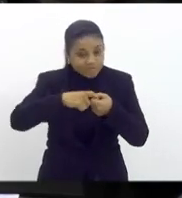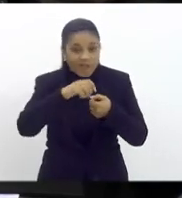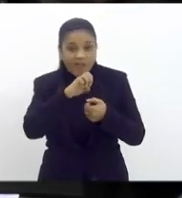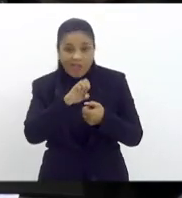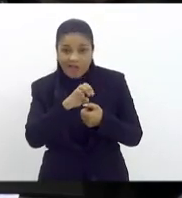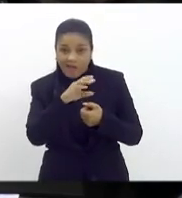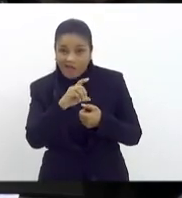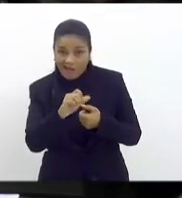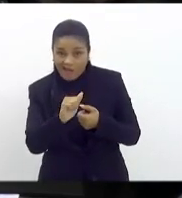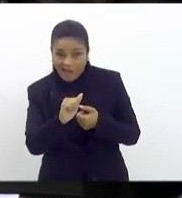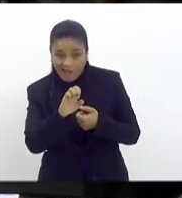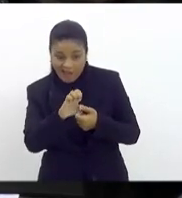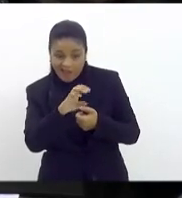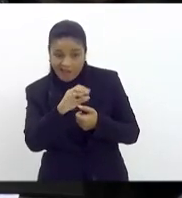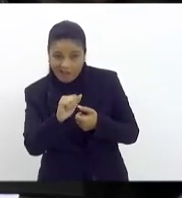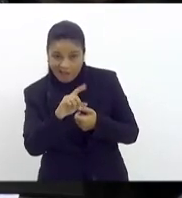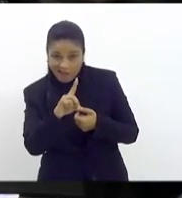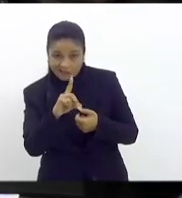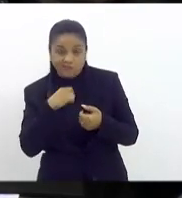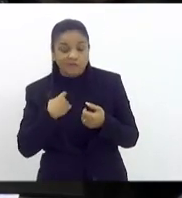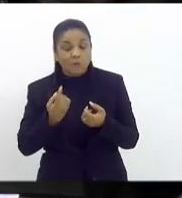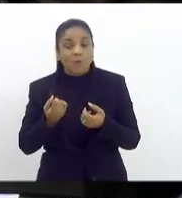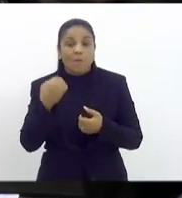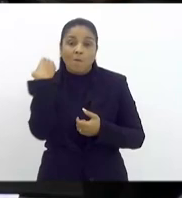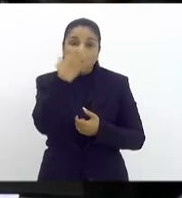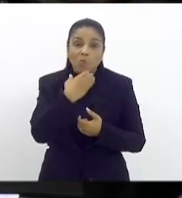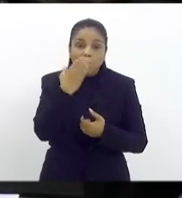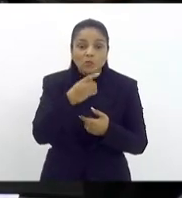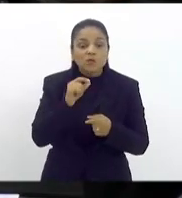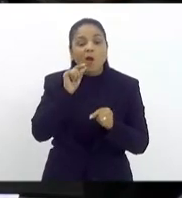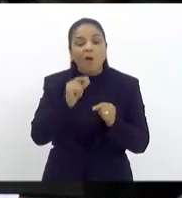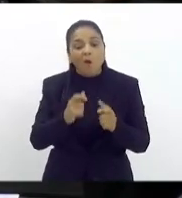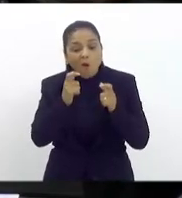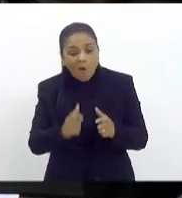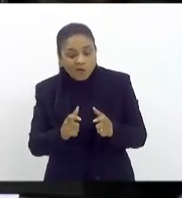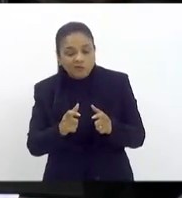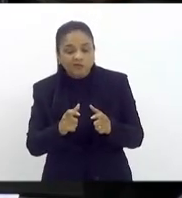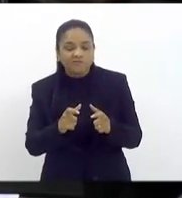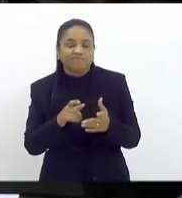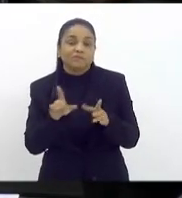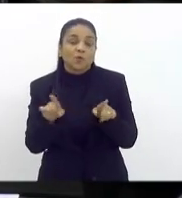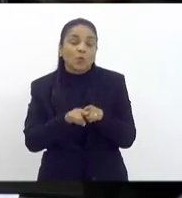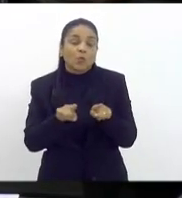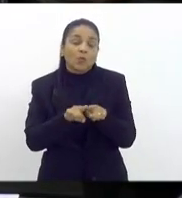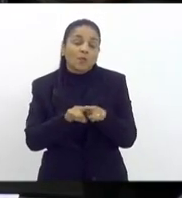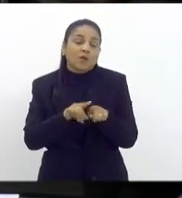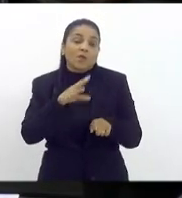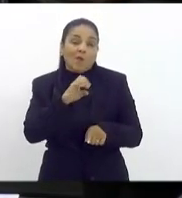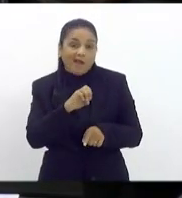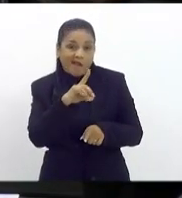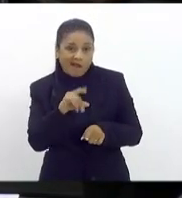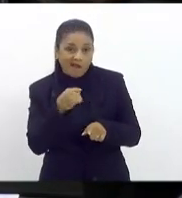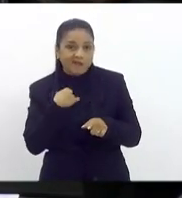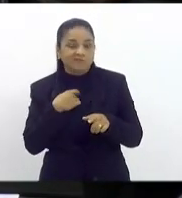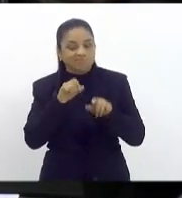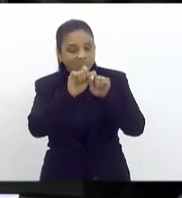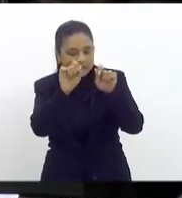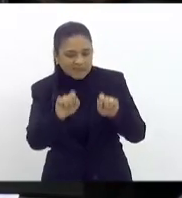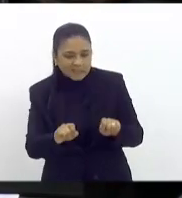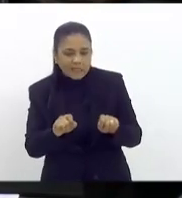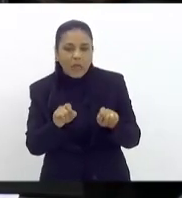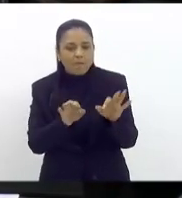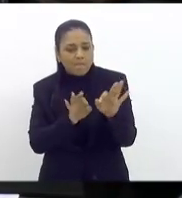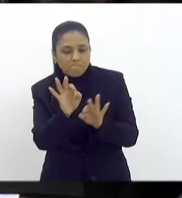foi executada, onde foi executada, porque o ECAD montou todo um sistema para verificar a execução pública musical.